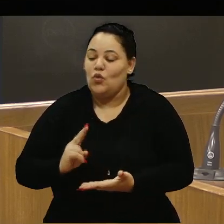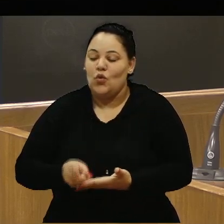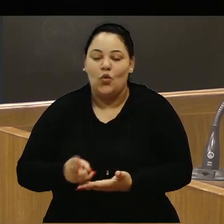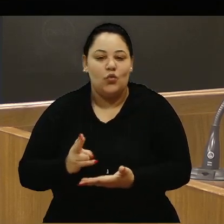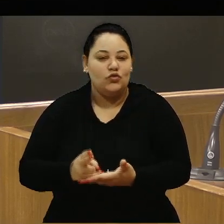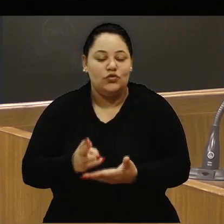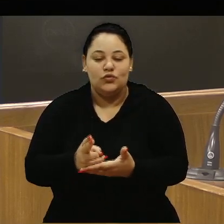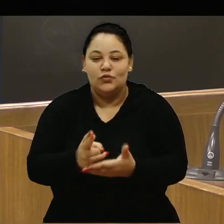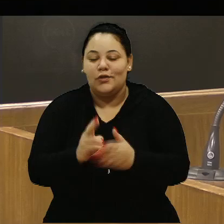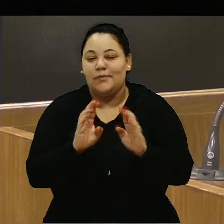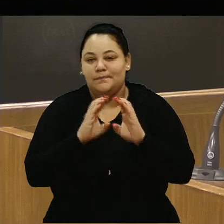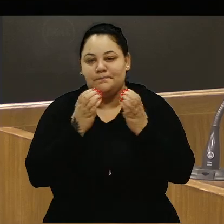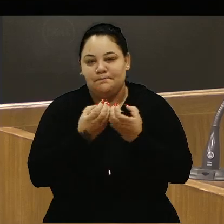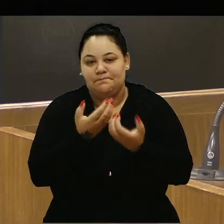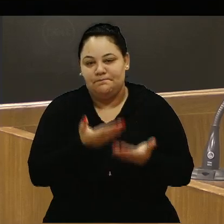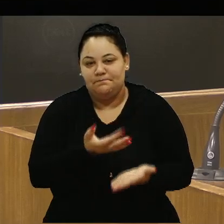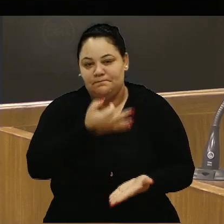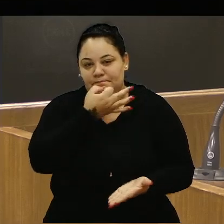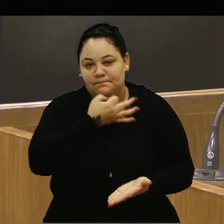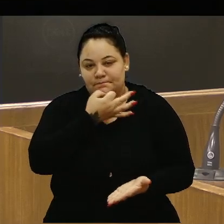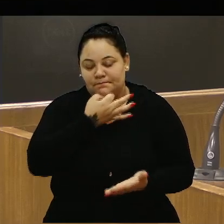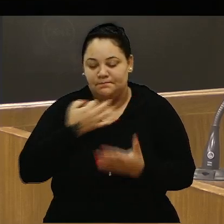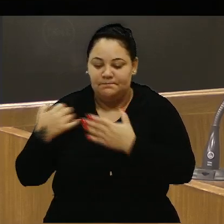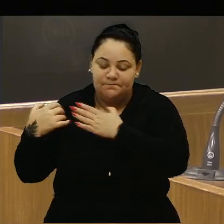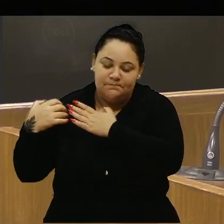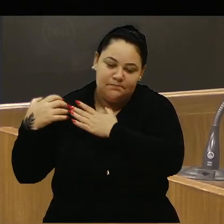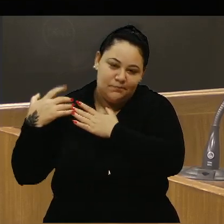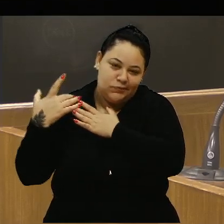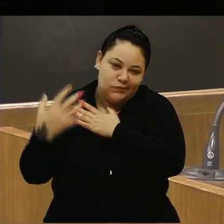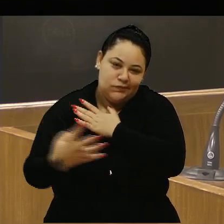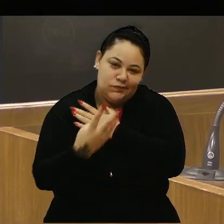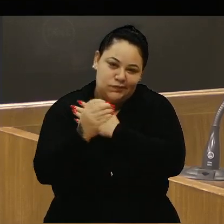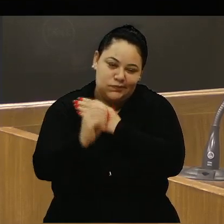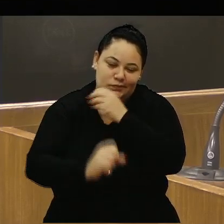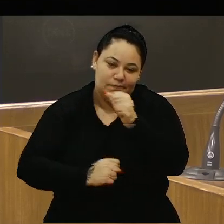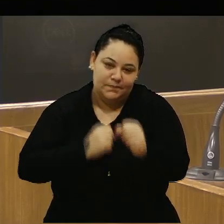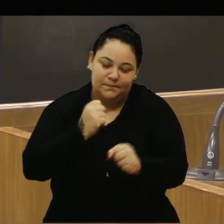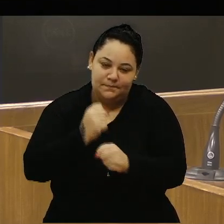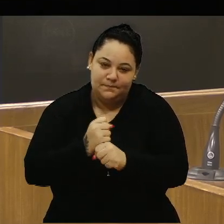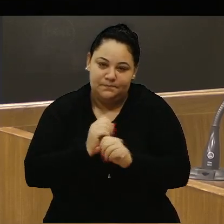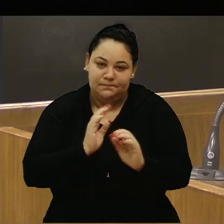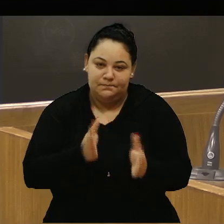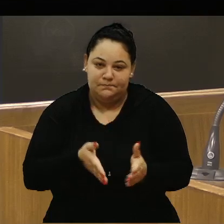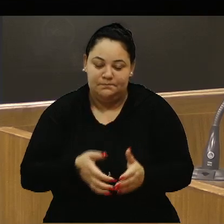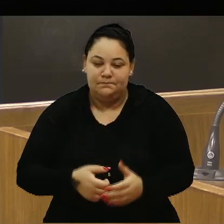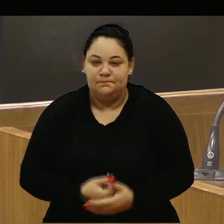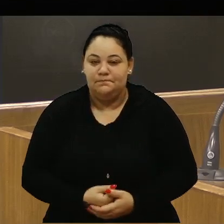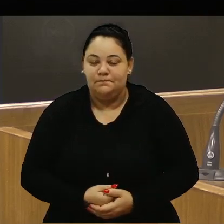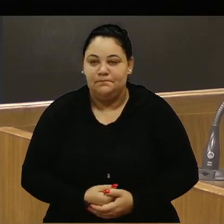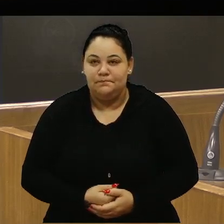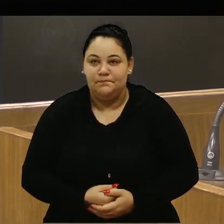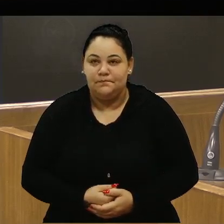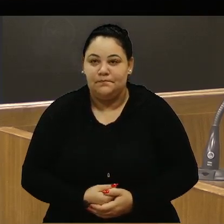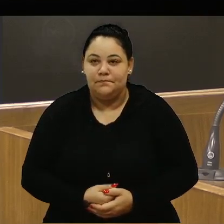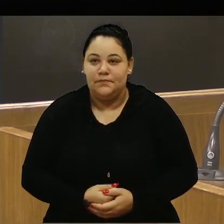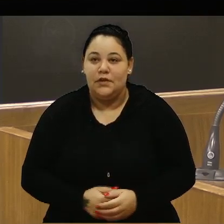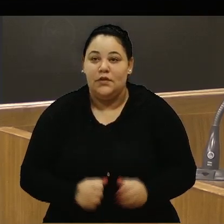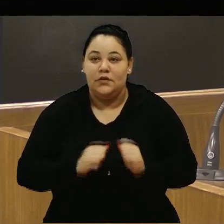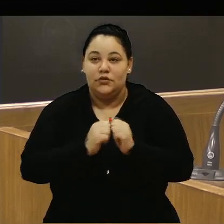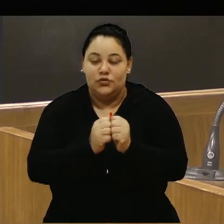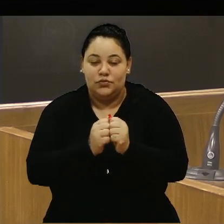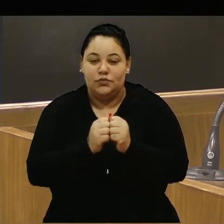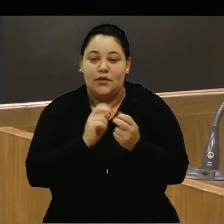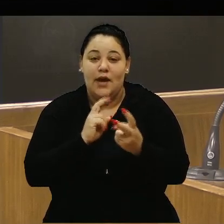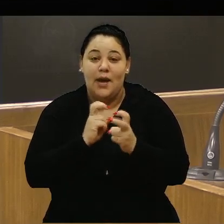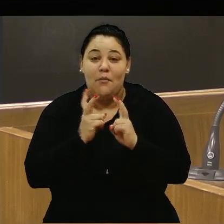comunidade caxiense ao longo dos nossos 40 anos de história. Através da capoeira, o